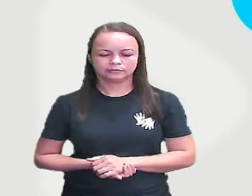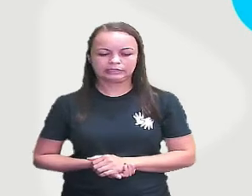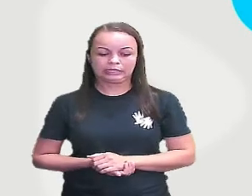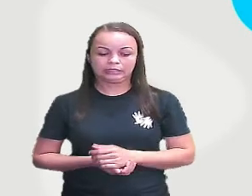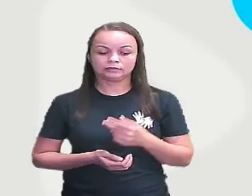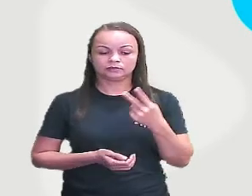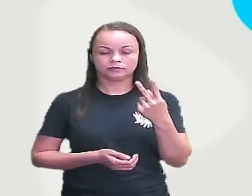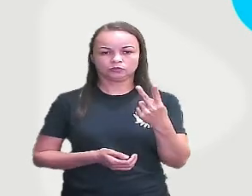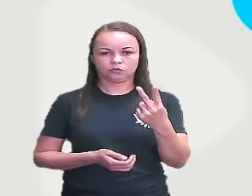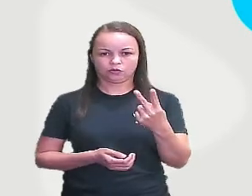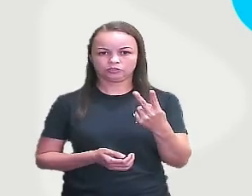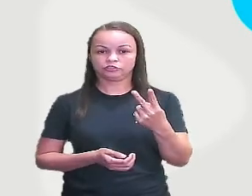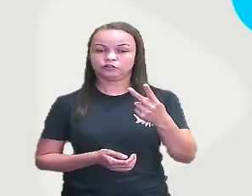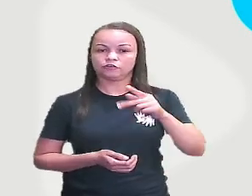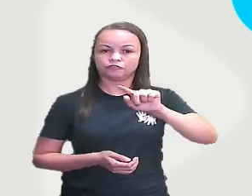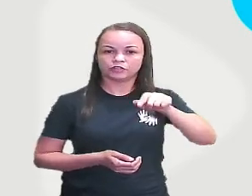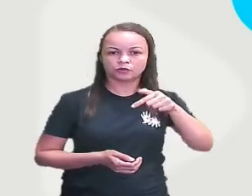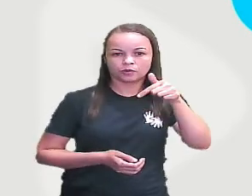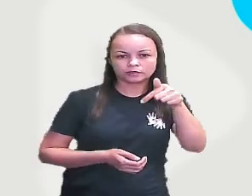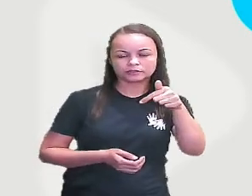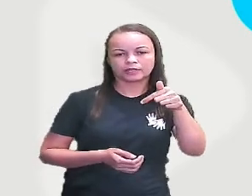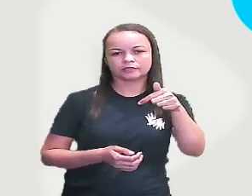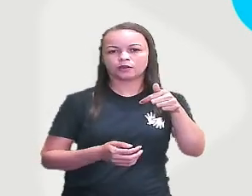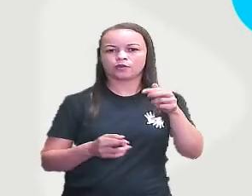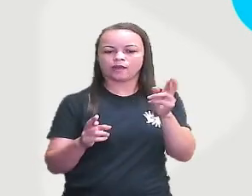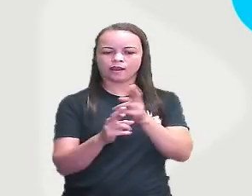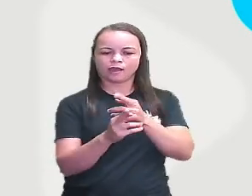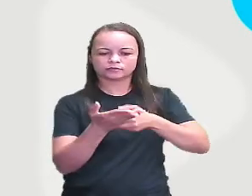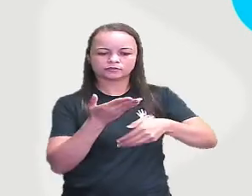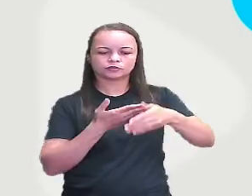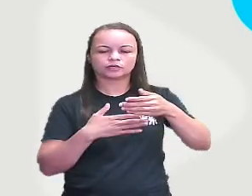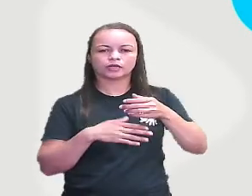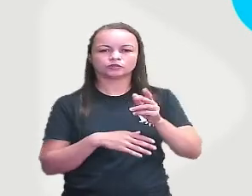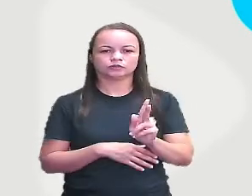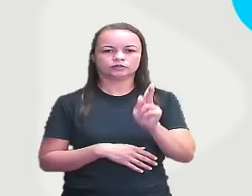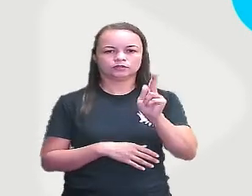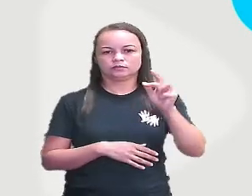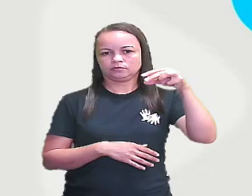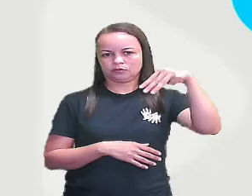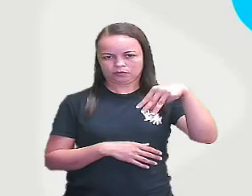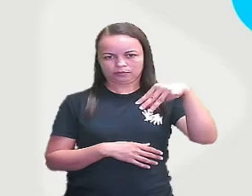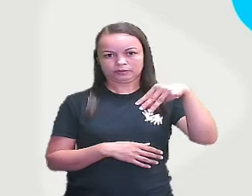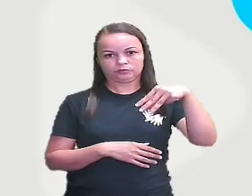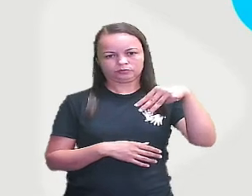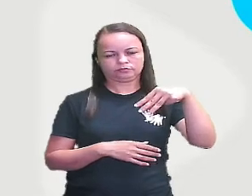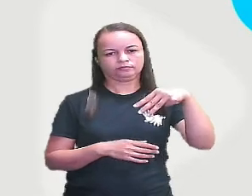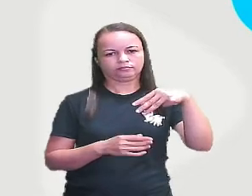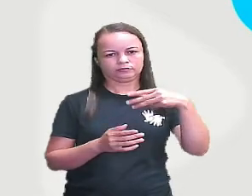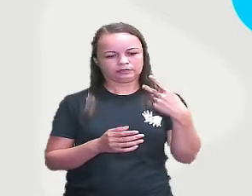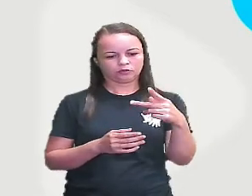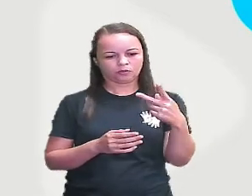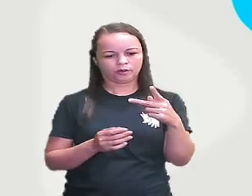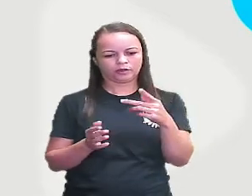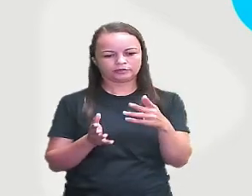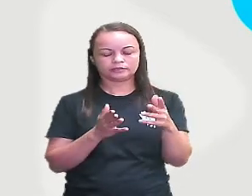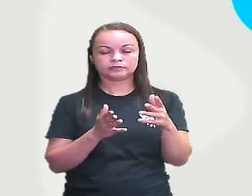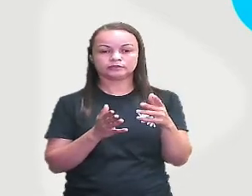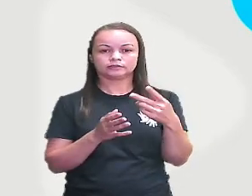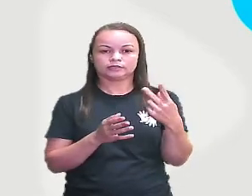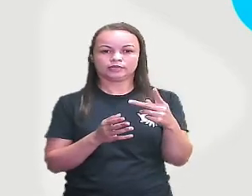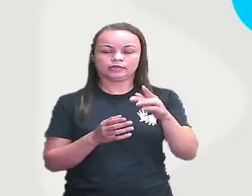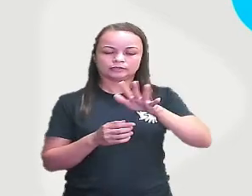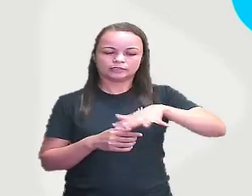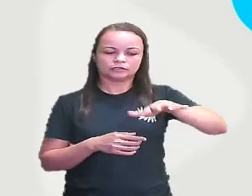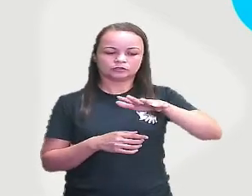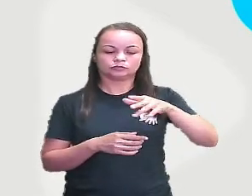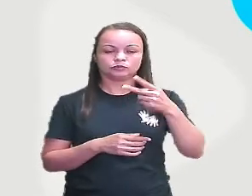está relacionado com quilômetro. Então, eu vou pegar a minha parte inteira desse número,